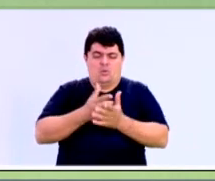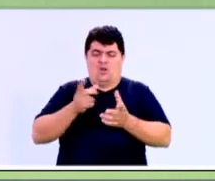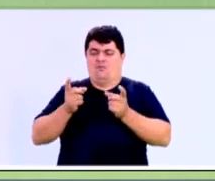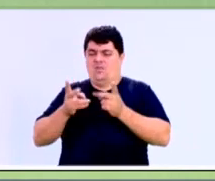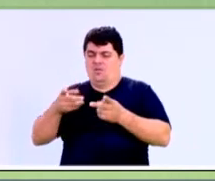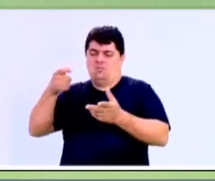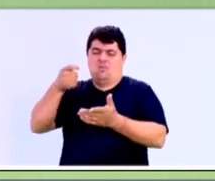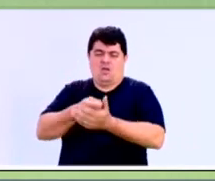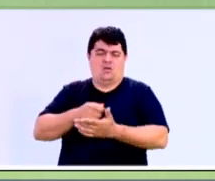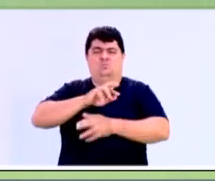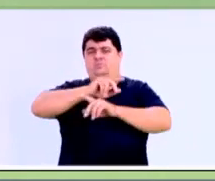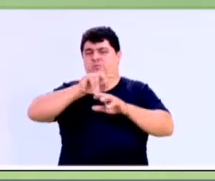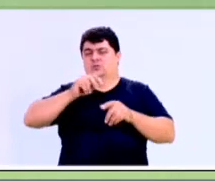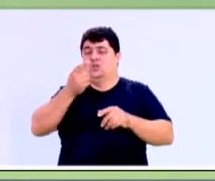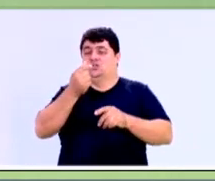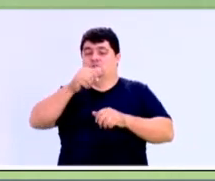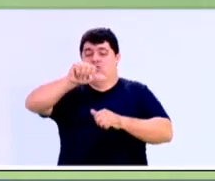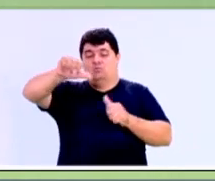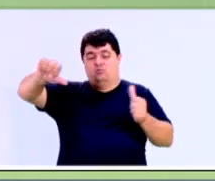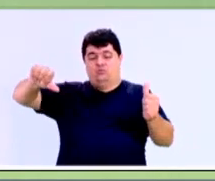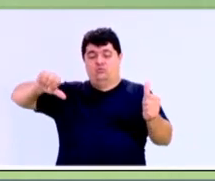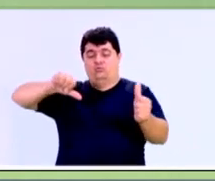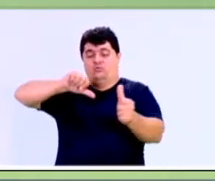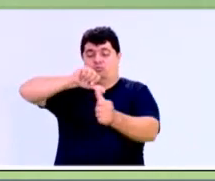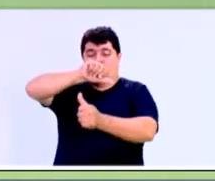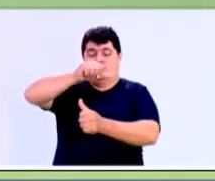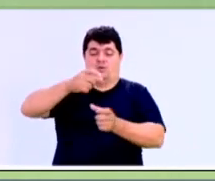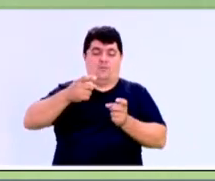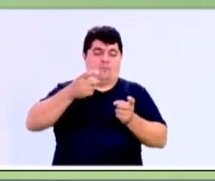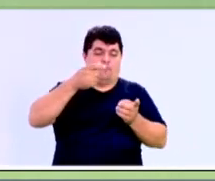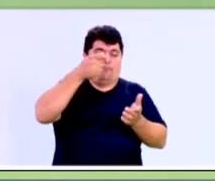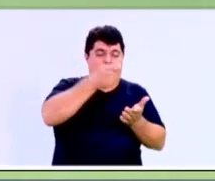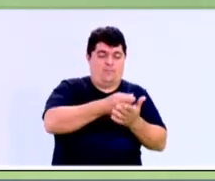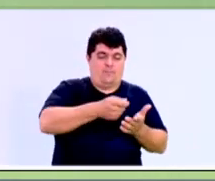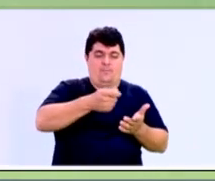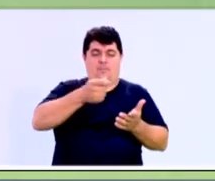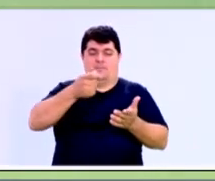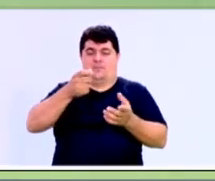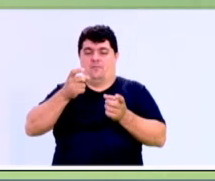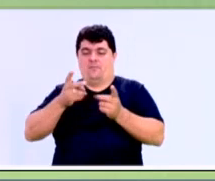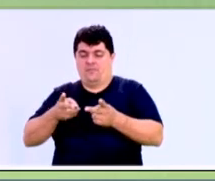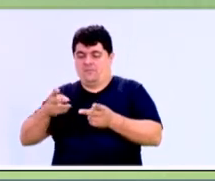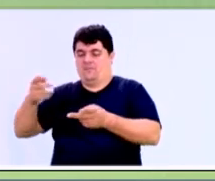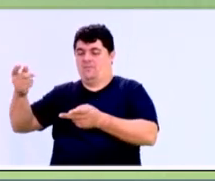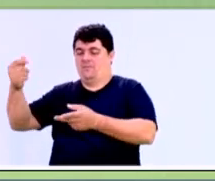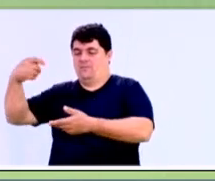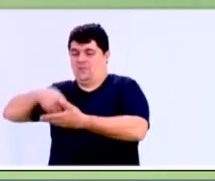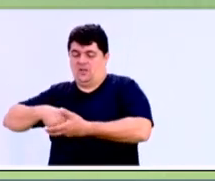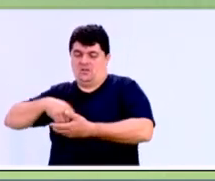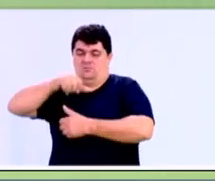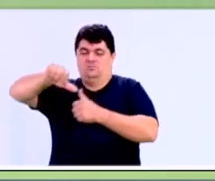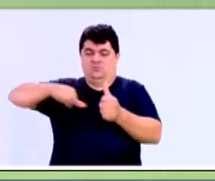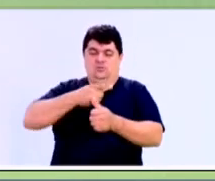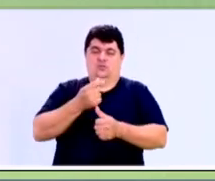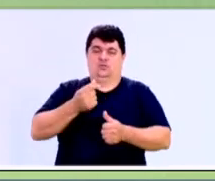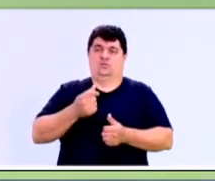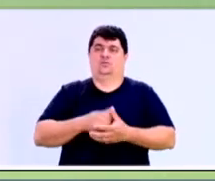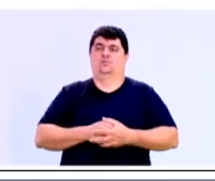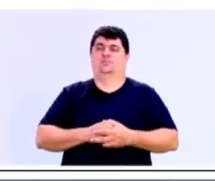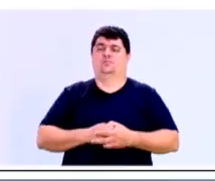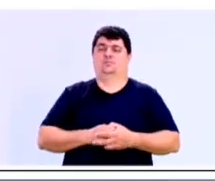pagamento. Ou seja, os recursos ligados diretamente às atividades operacionais da empresa.